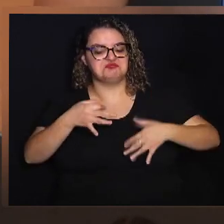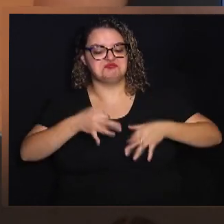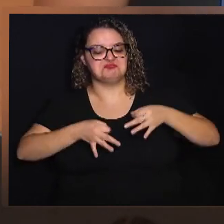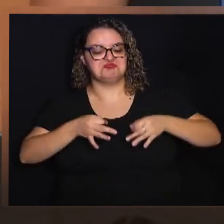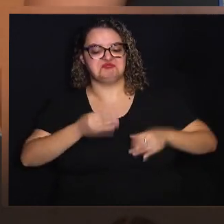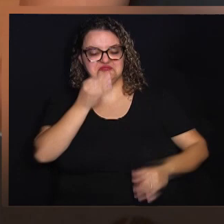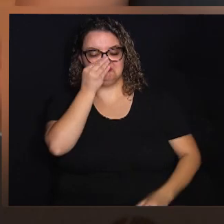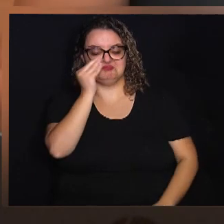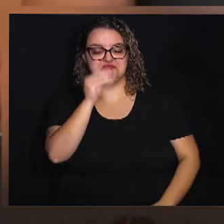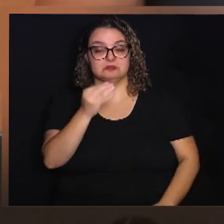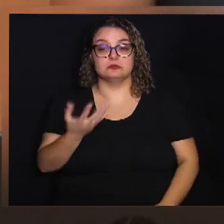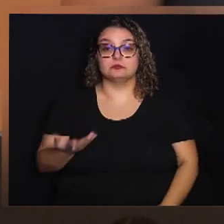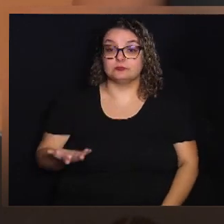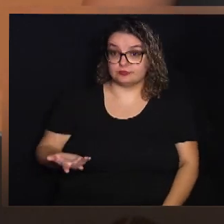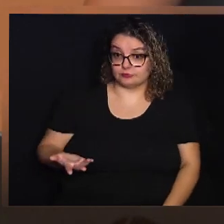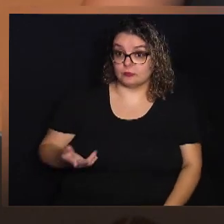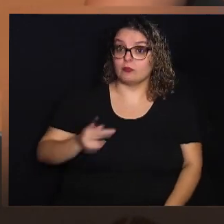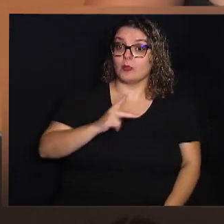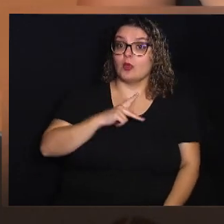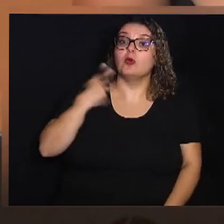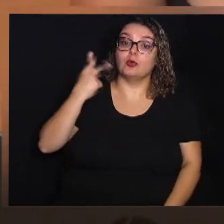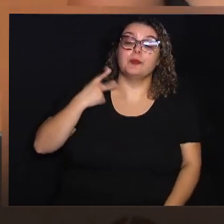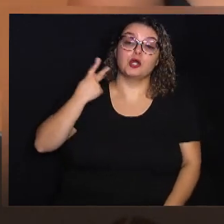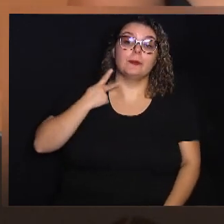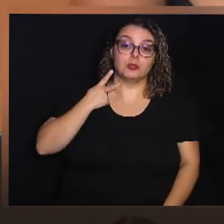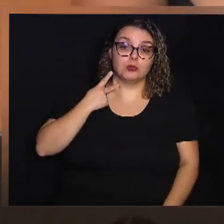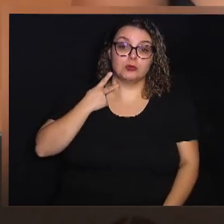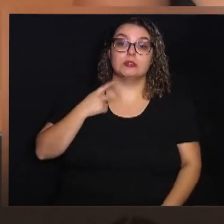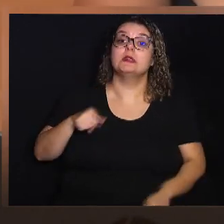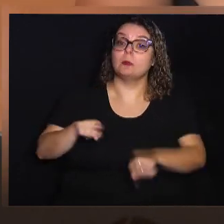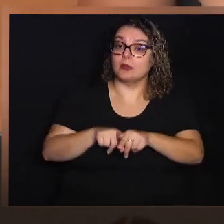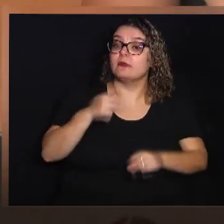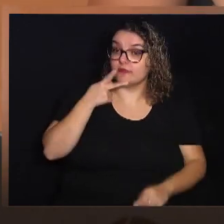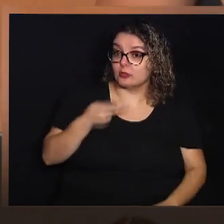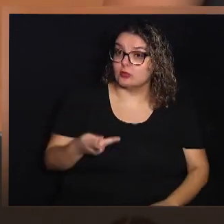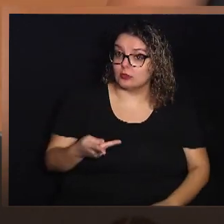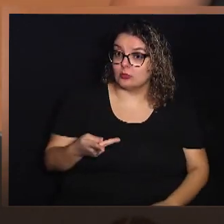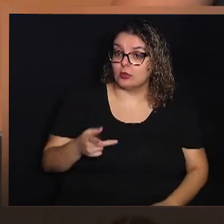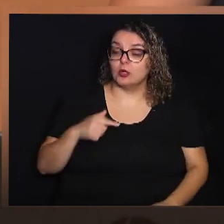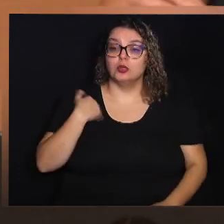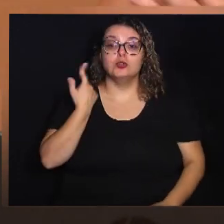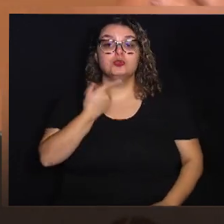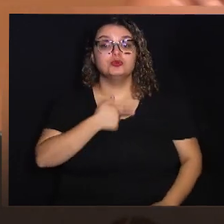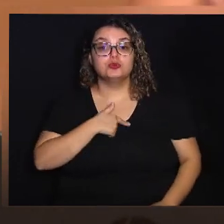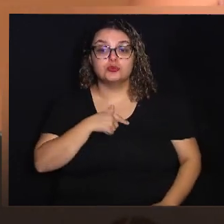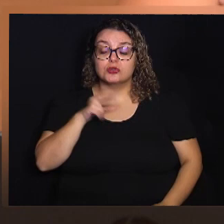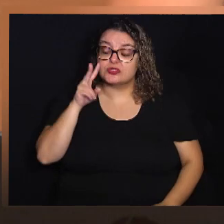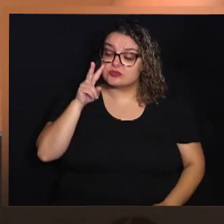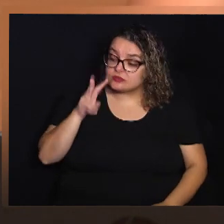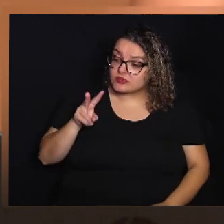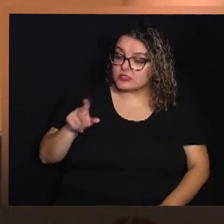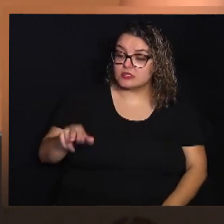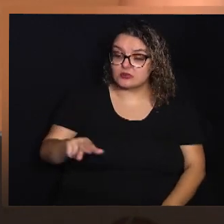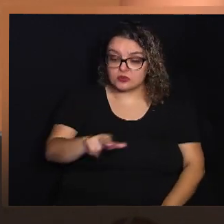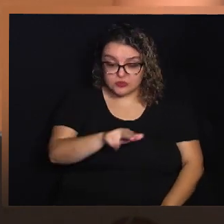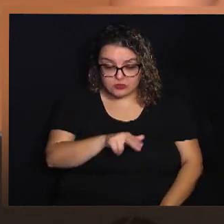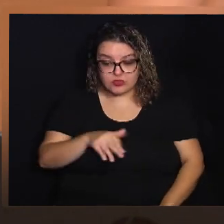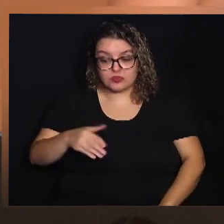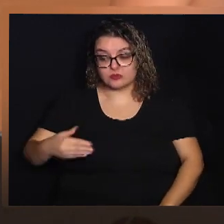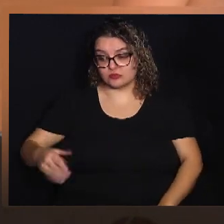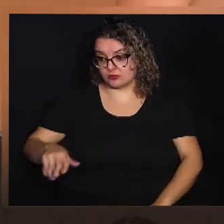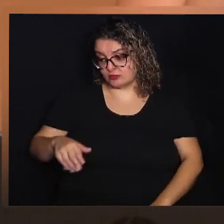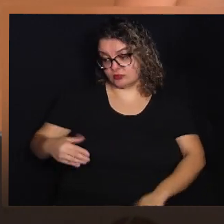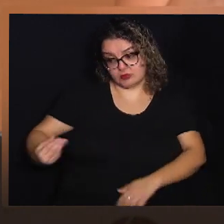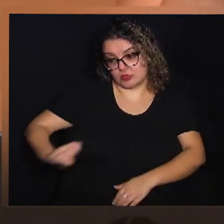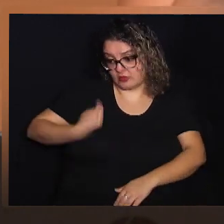de julgamento e desprezo da população o promotor também mencionou isso que a gente deve olhar o nosso irmão que está em